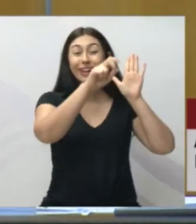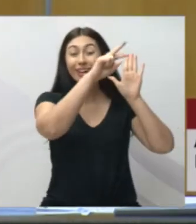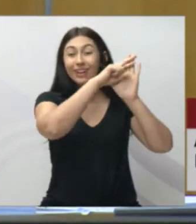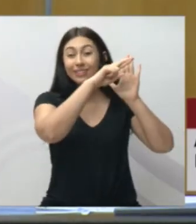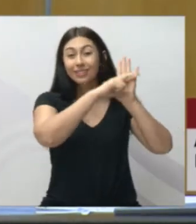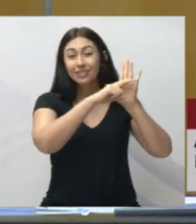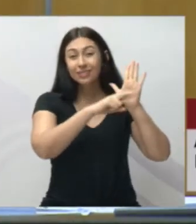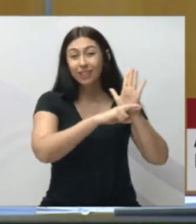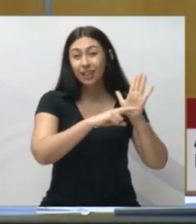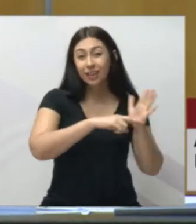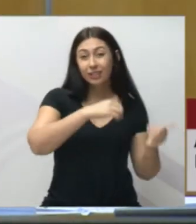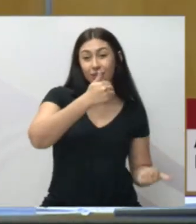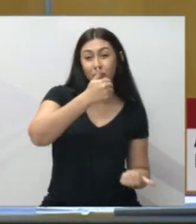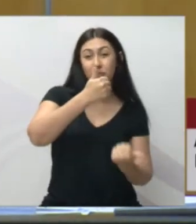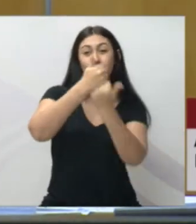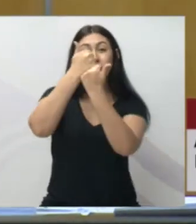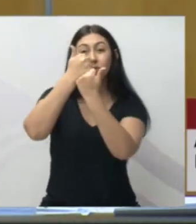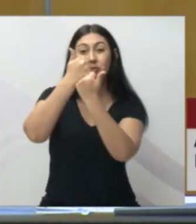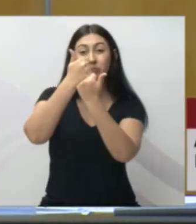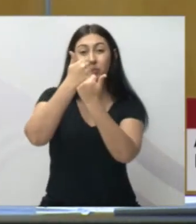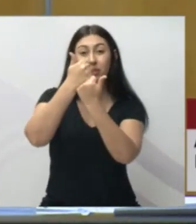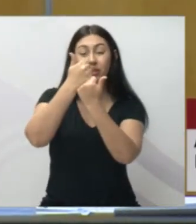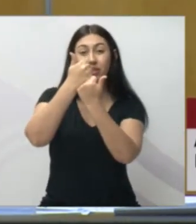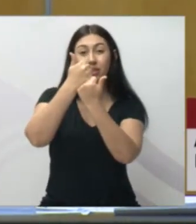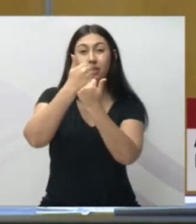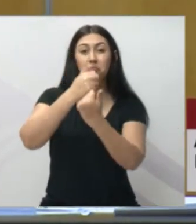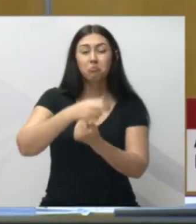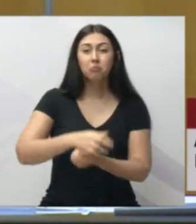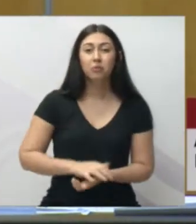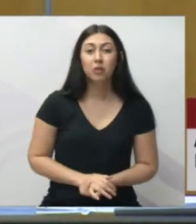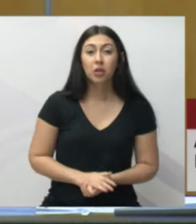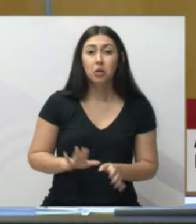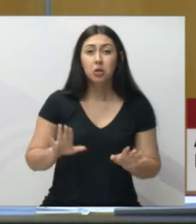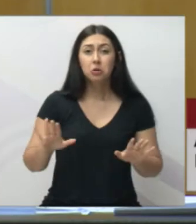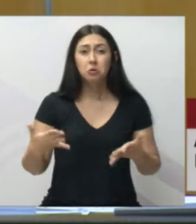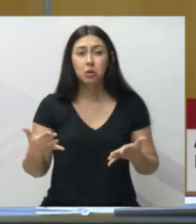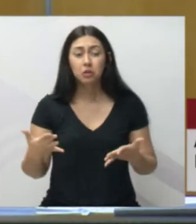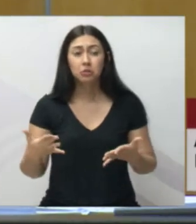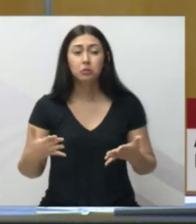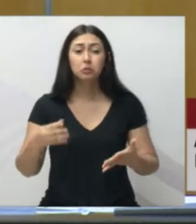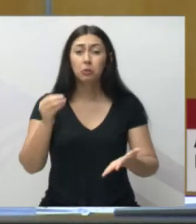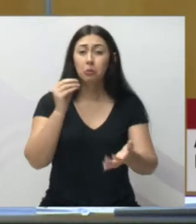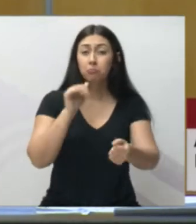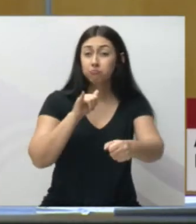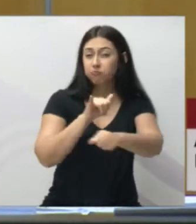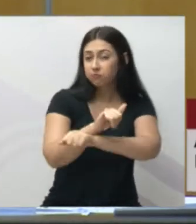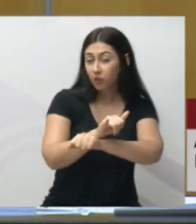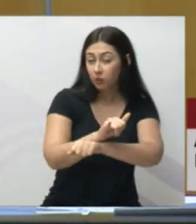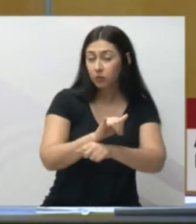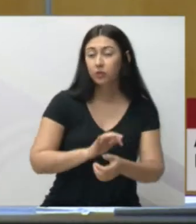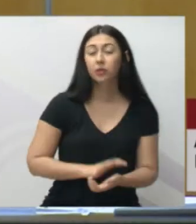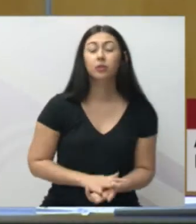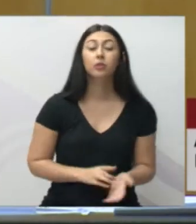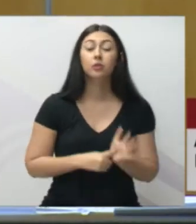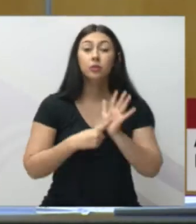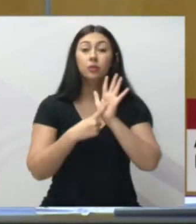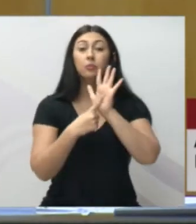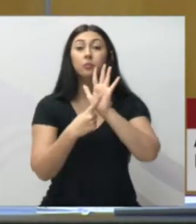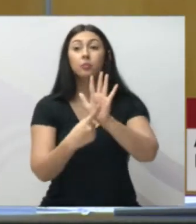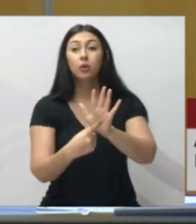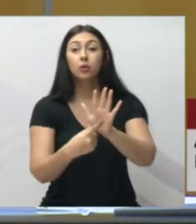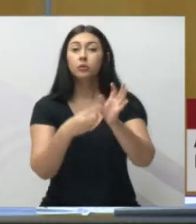a substituição dos diretores em caso de ausência, conforme artigo 2º do projeto, o que constou expressamente